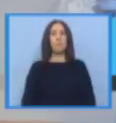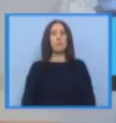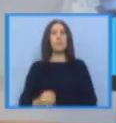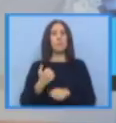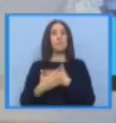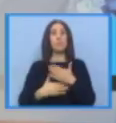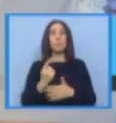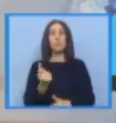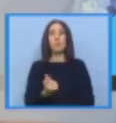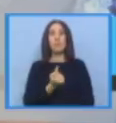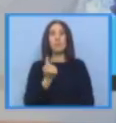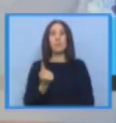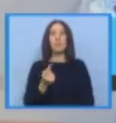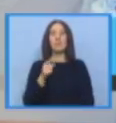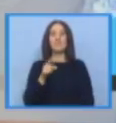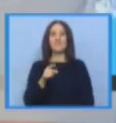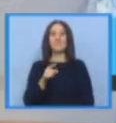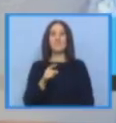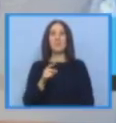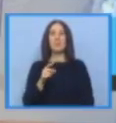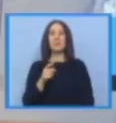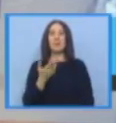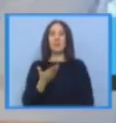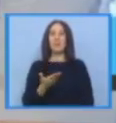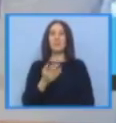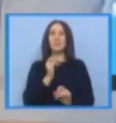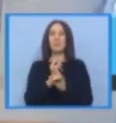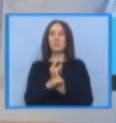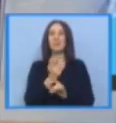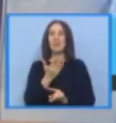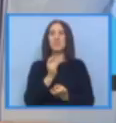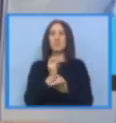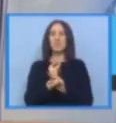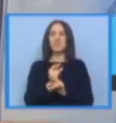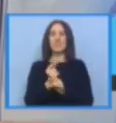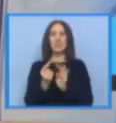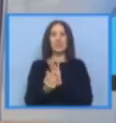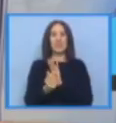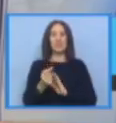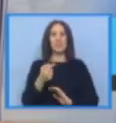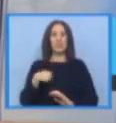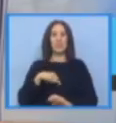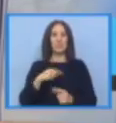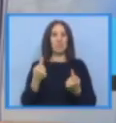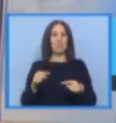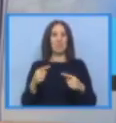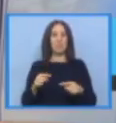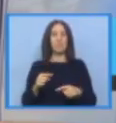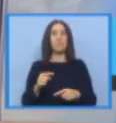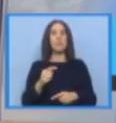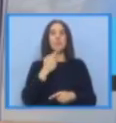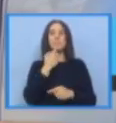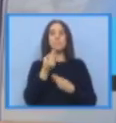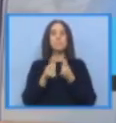muito lentamente e esse é outro ponto negativo que nós temos e que a